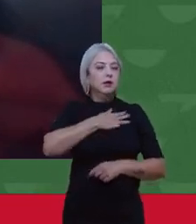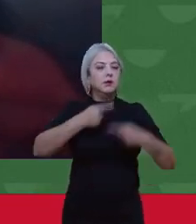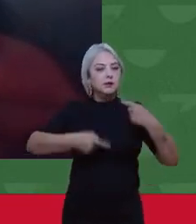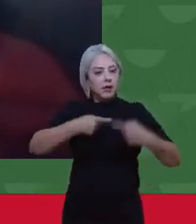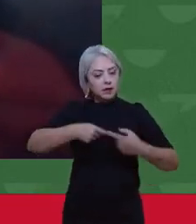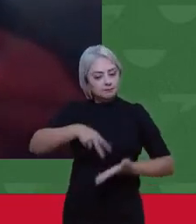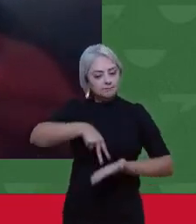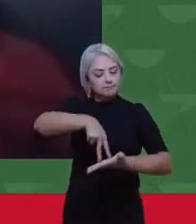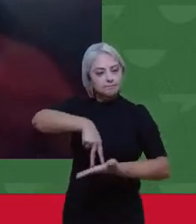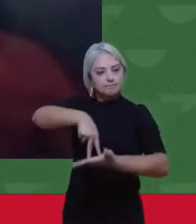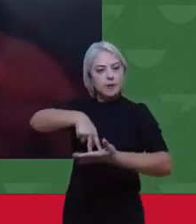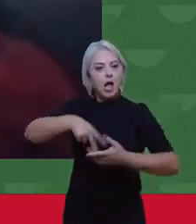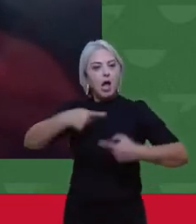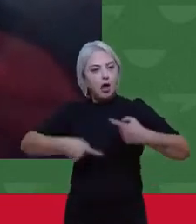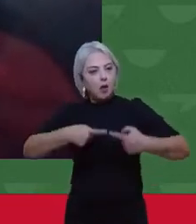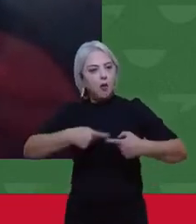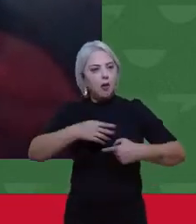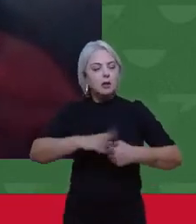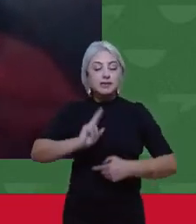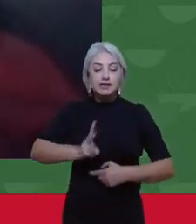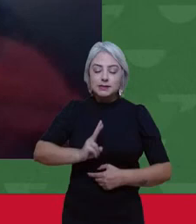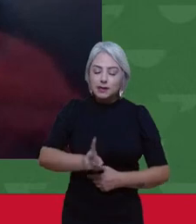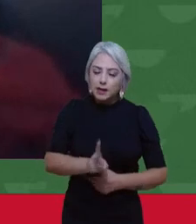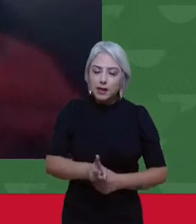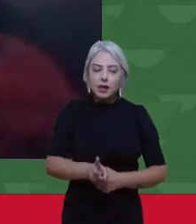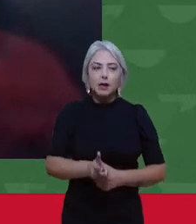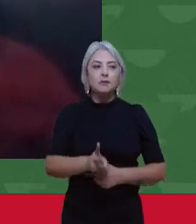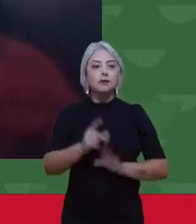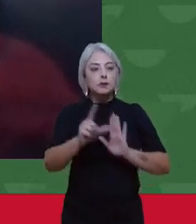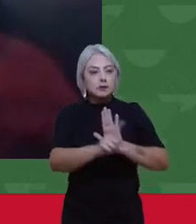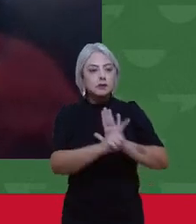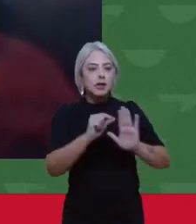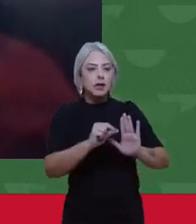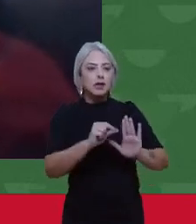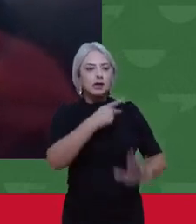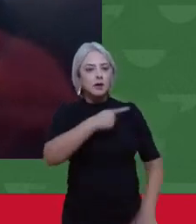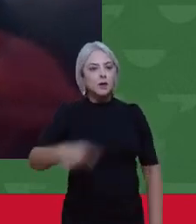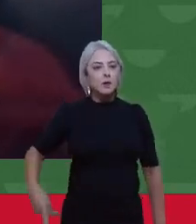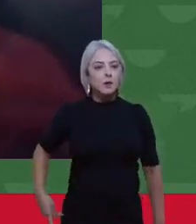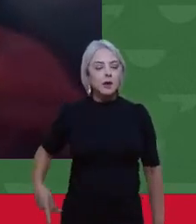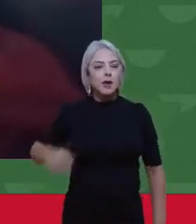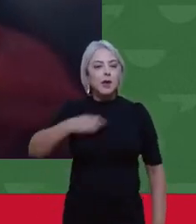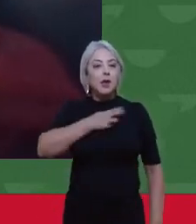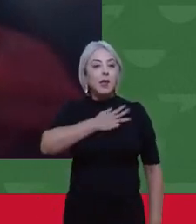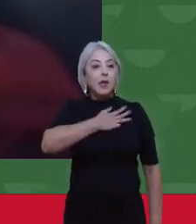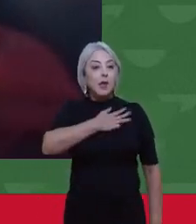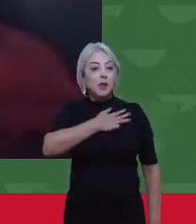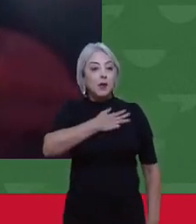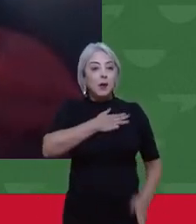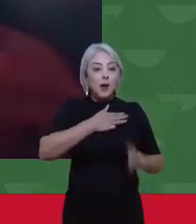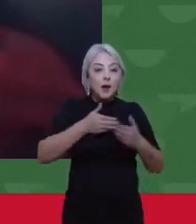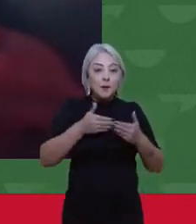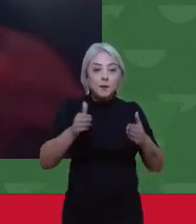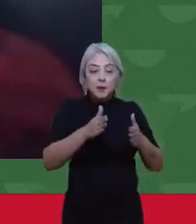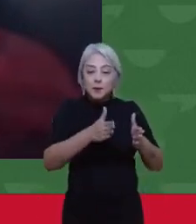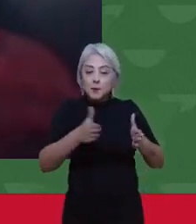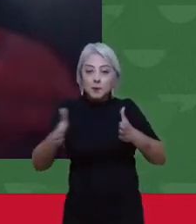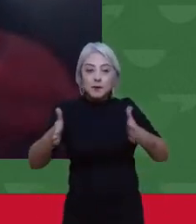linha de frente. Realmente é preciso destacar que o presidente Lula inaugurou um tempo